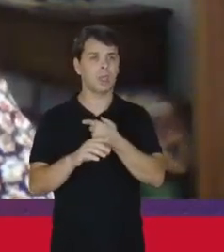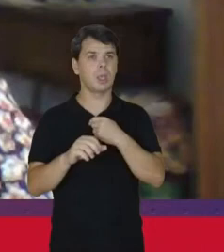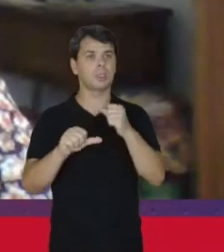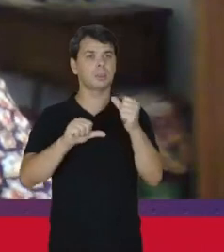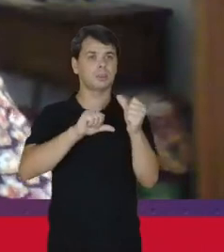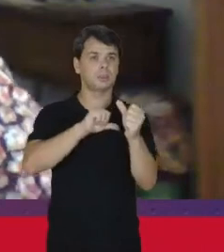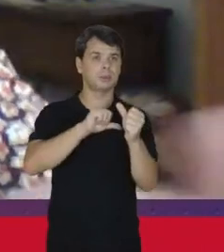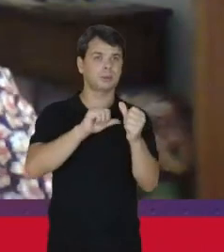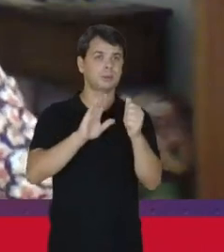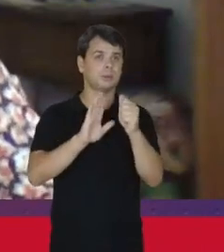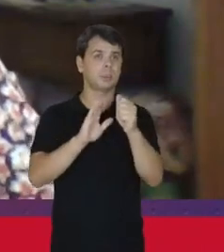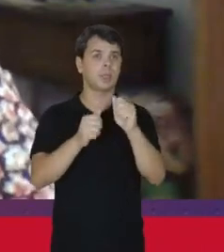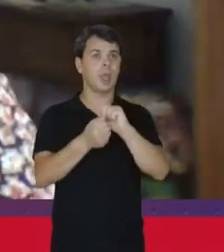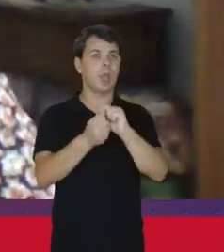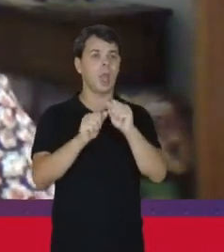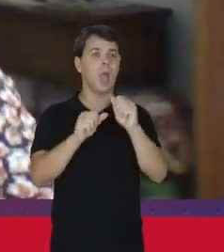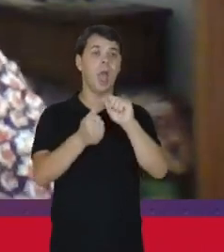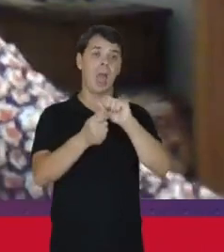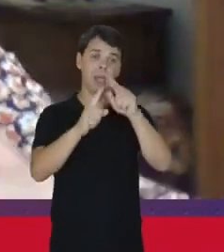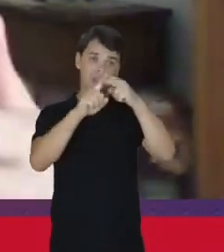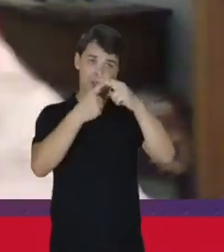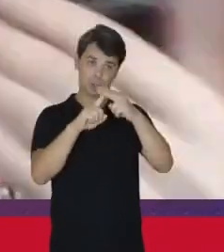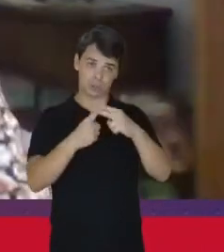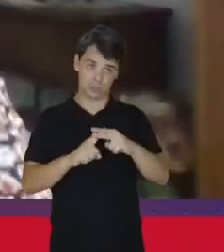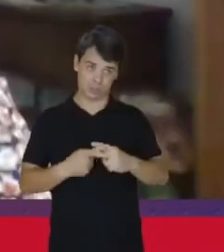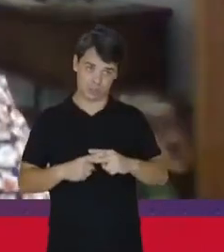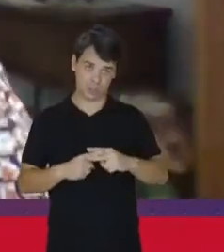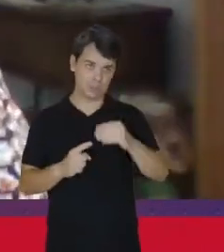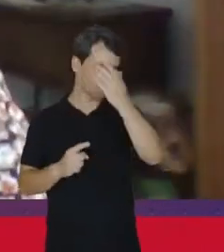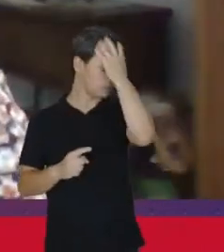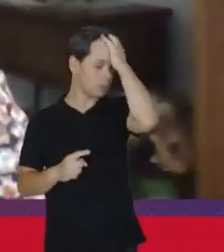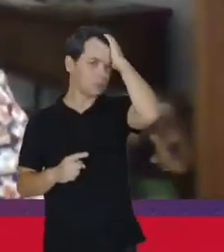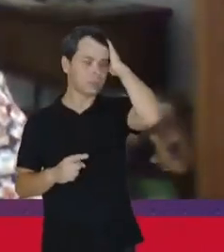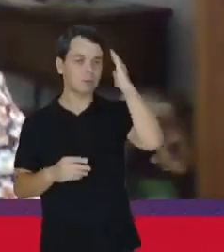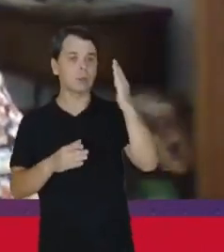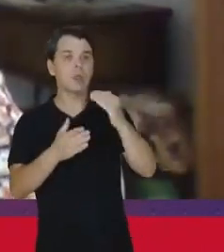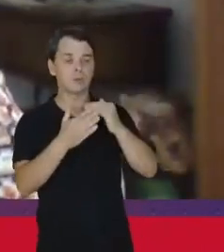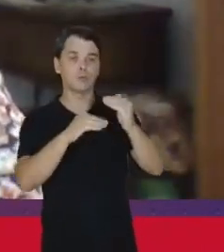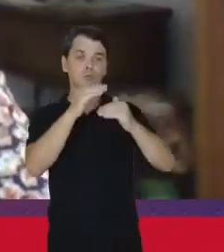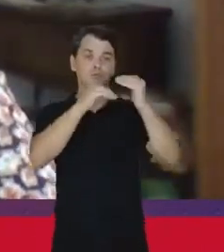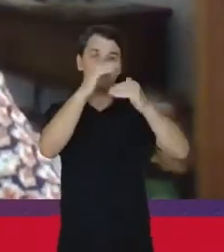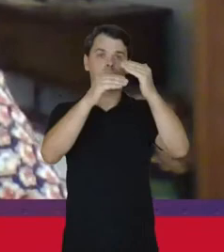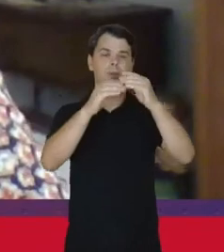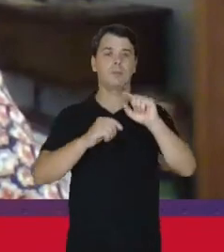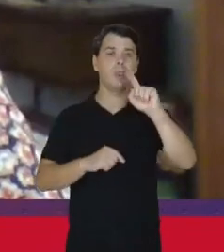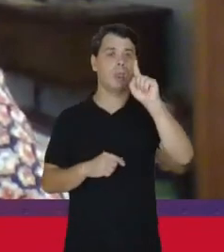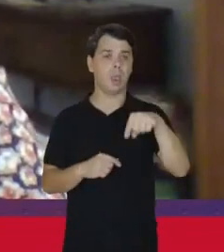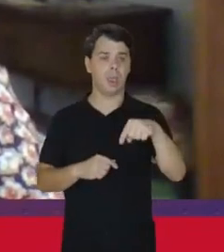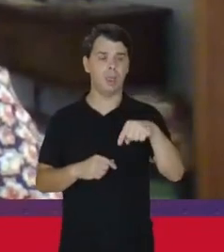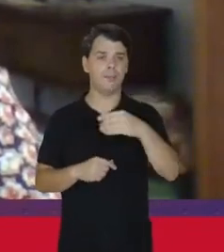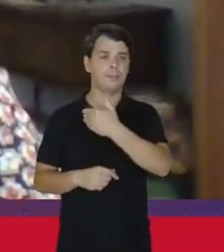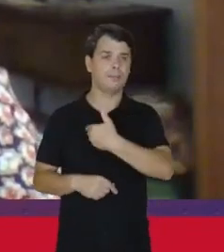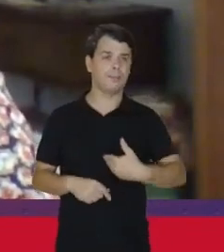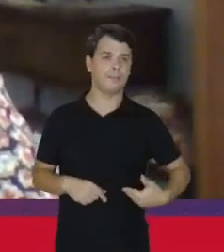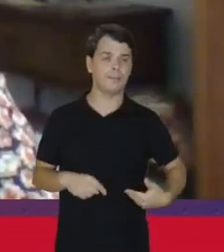adotadas, num próximo governo, no governo progressista, é